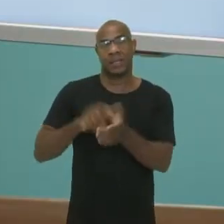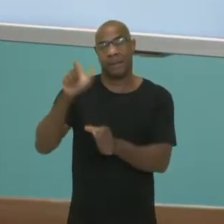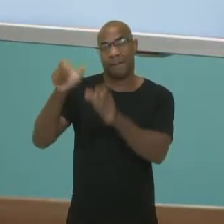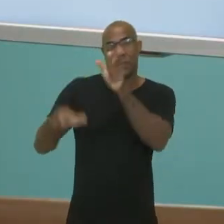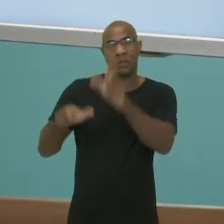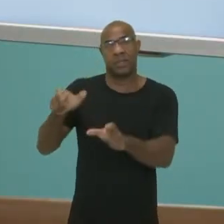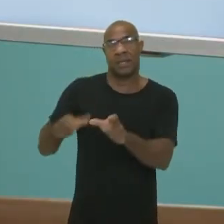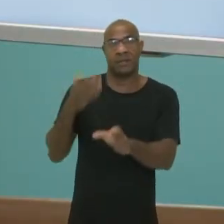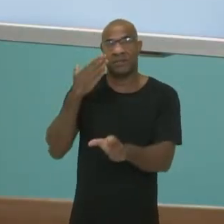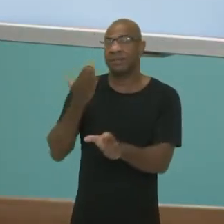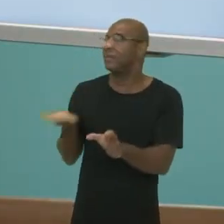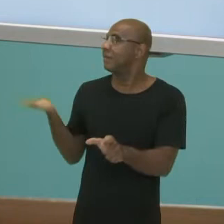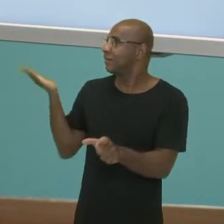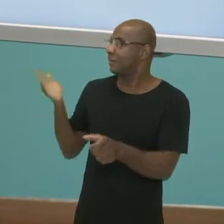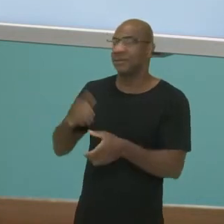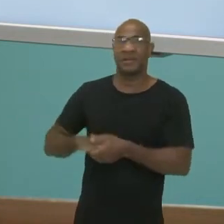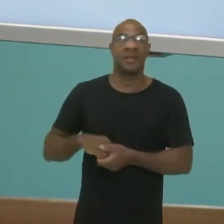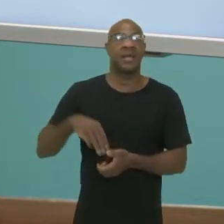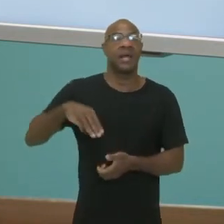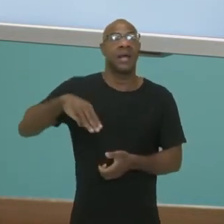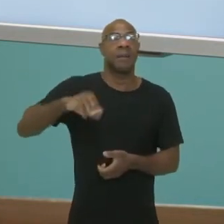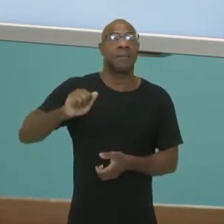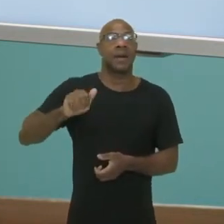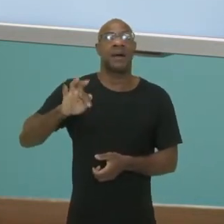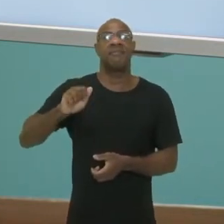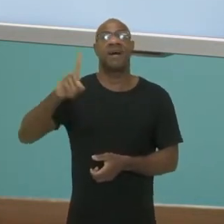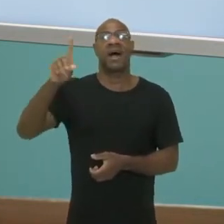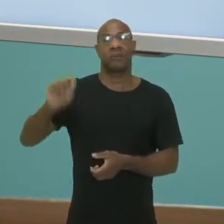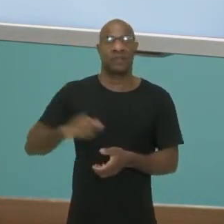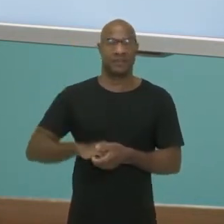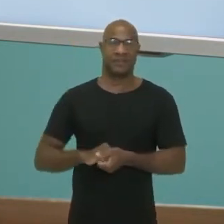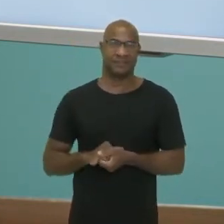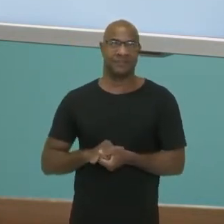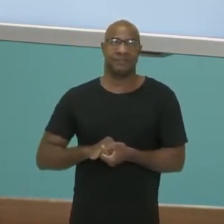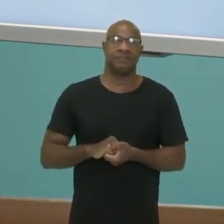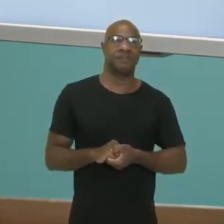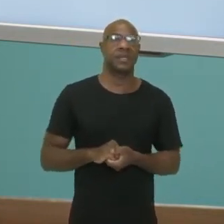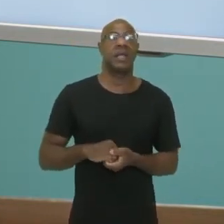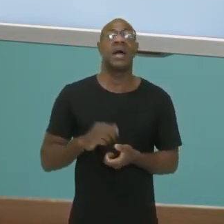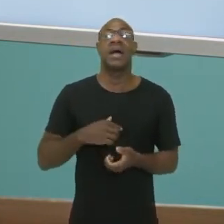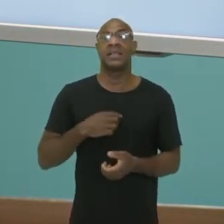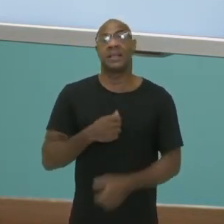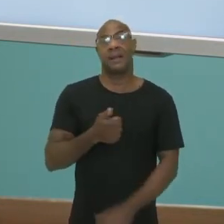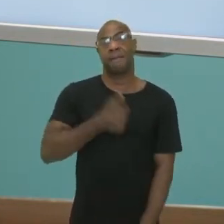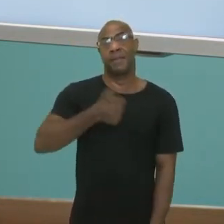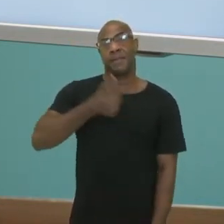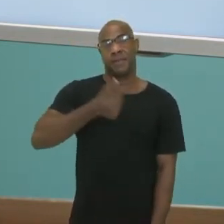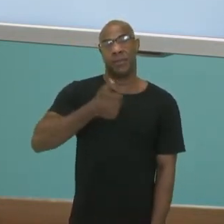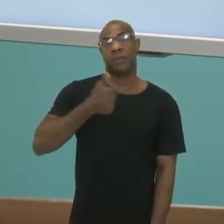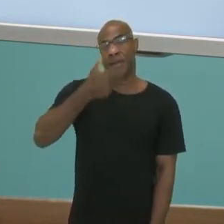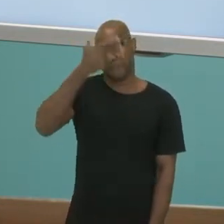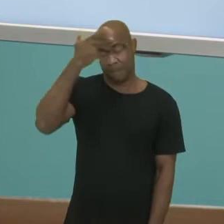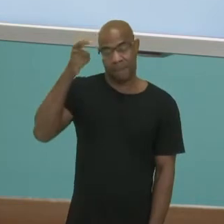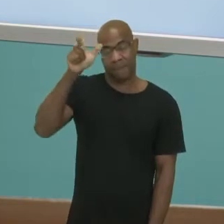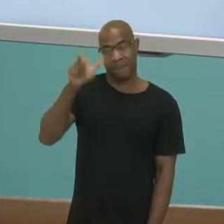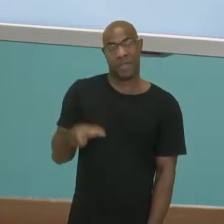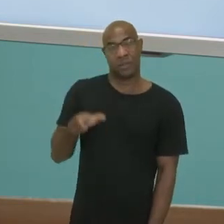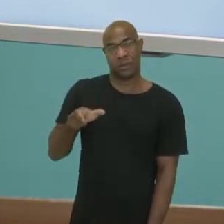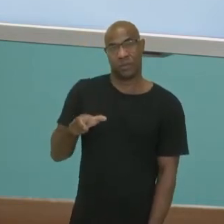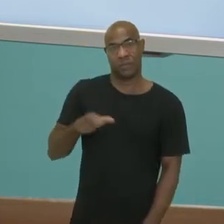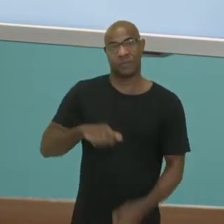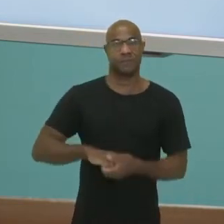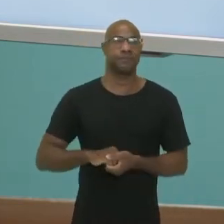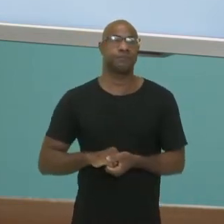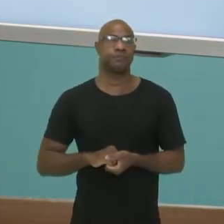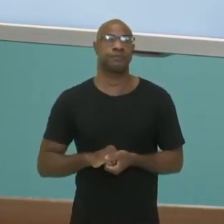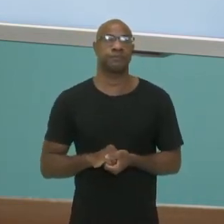relato pessoal. Está escrito em primeira pessoa, ou seja, yo, é destinado aos leitores da Mafalda. Objetivo desta